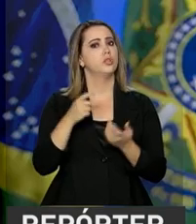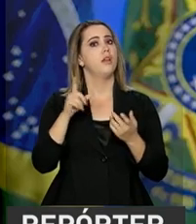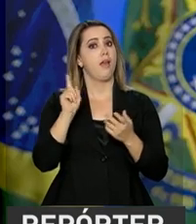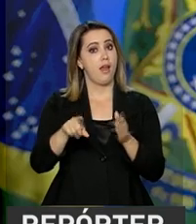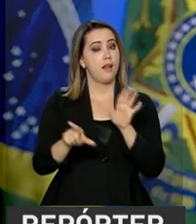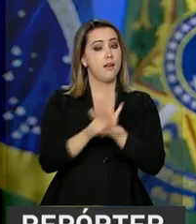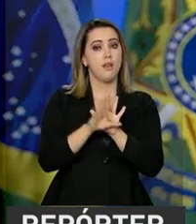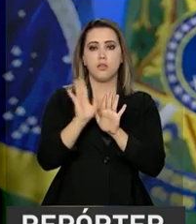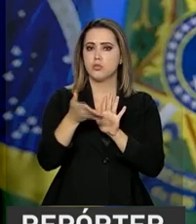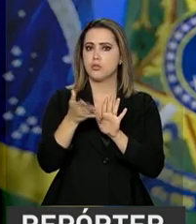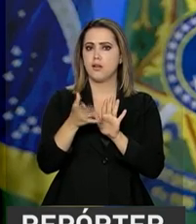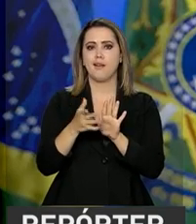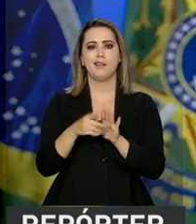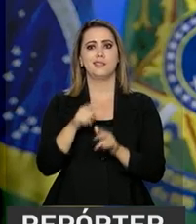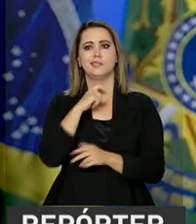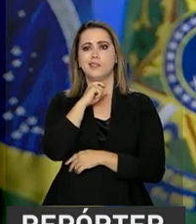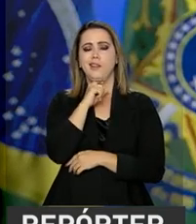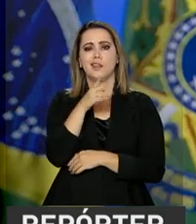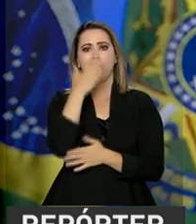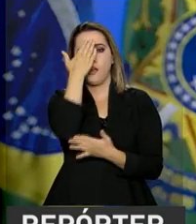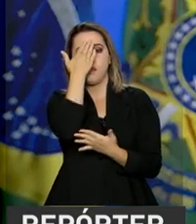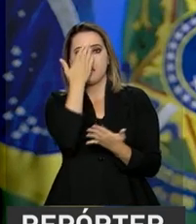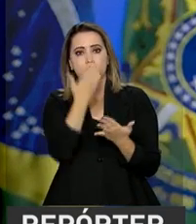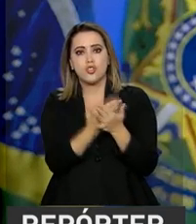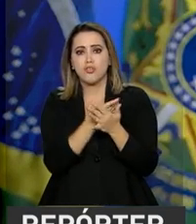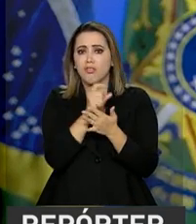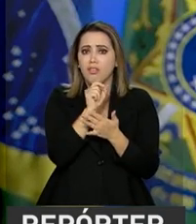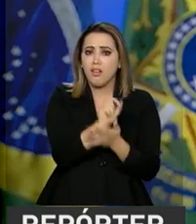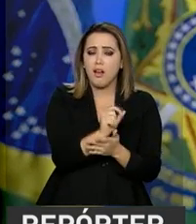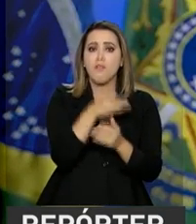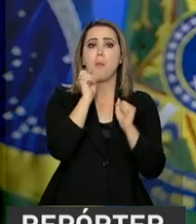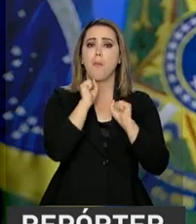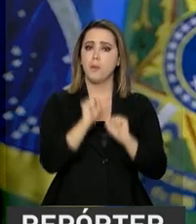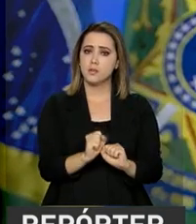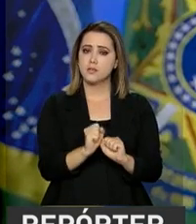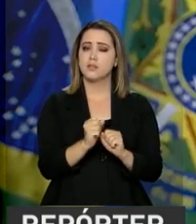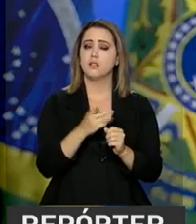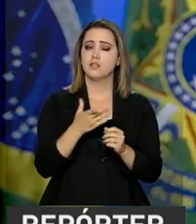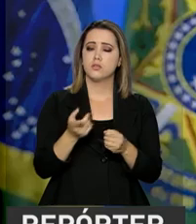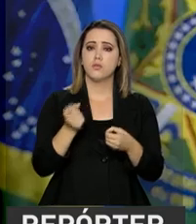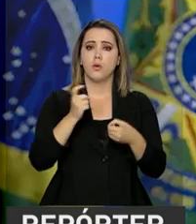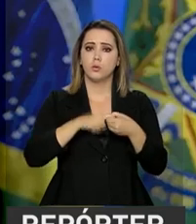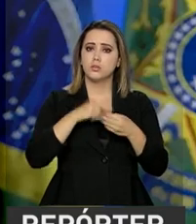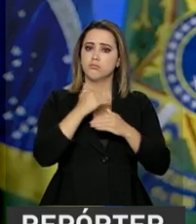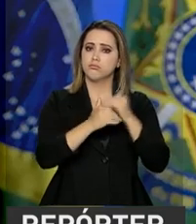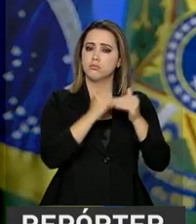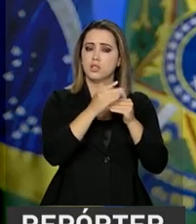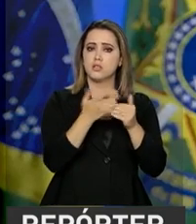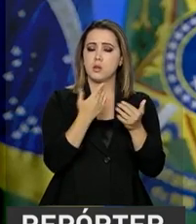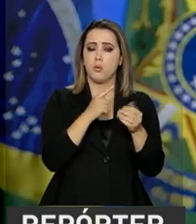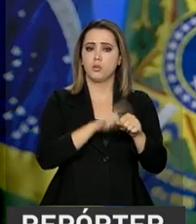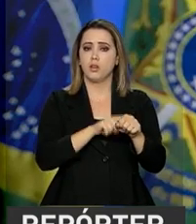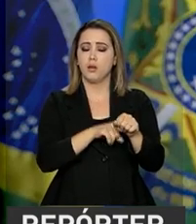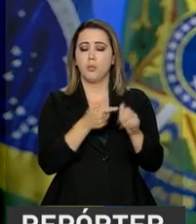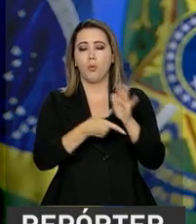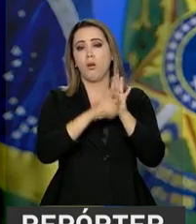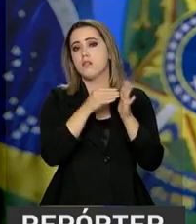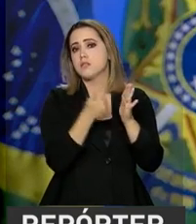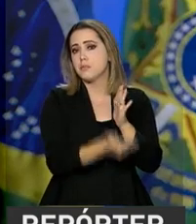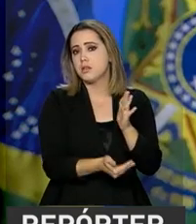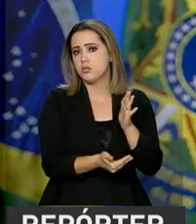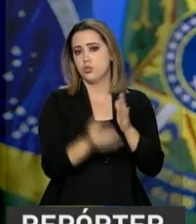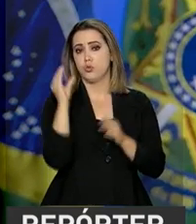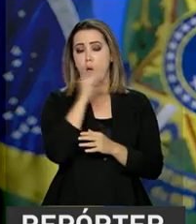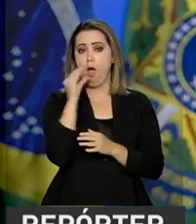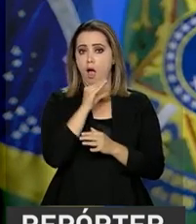lei nem os mais otimistas acreditavam que fosse possível recuperar o tempo perdido tão rapidamente a